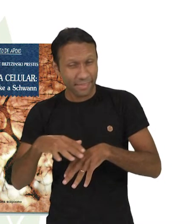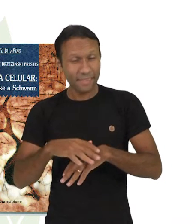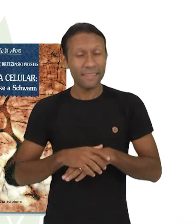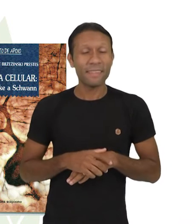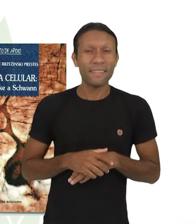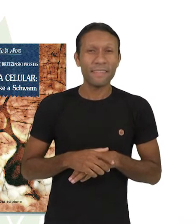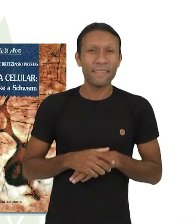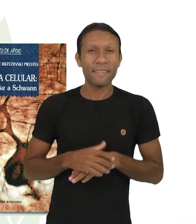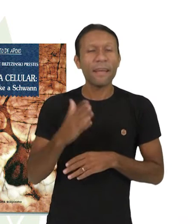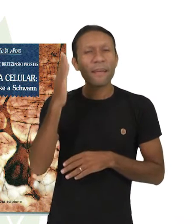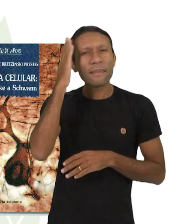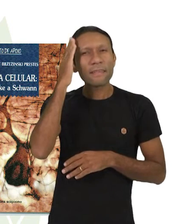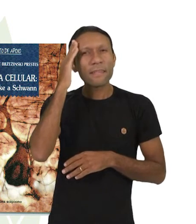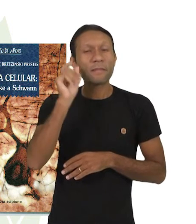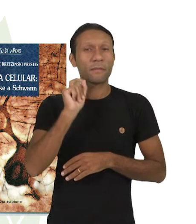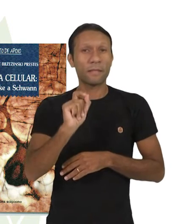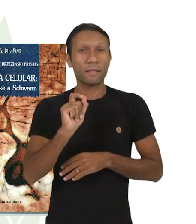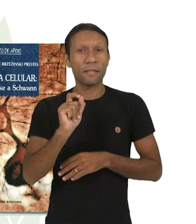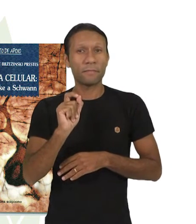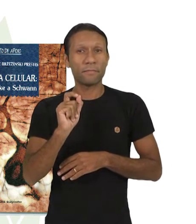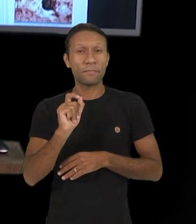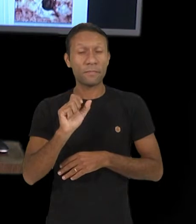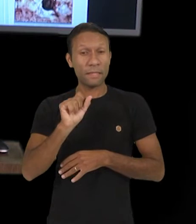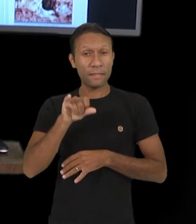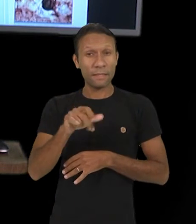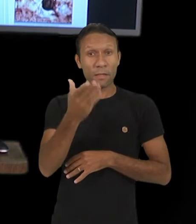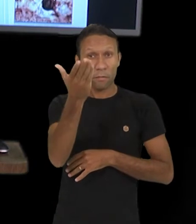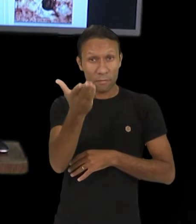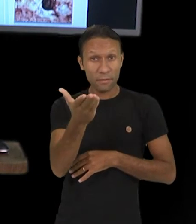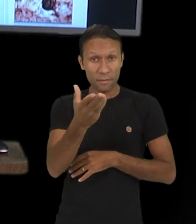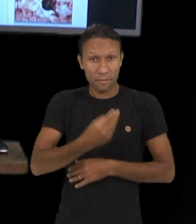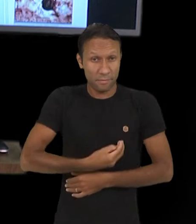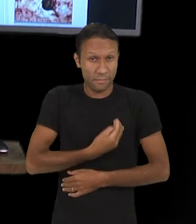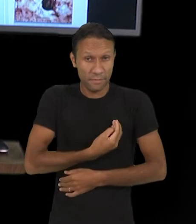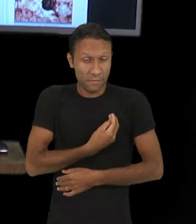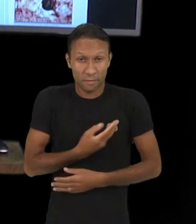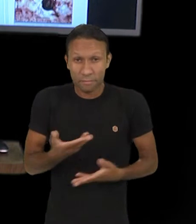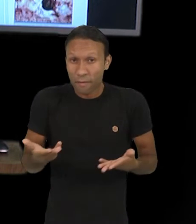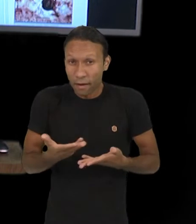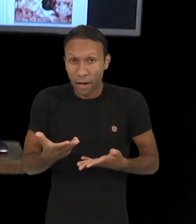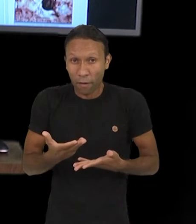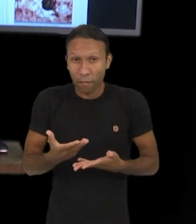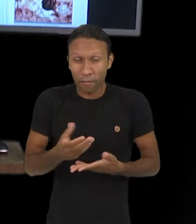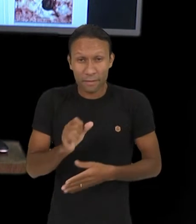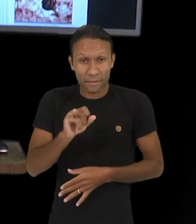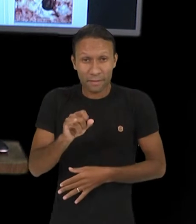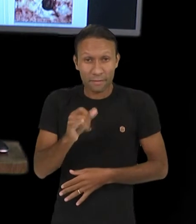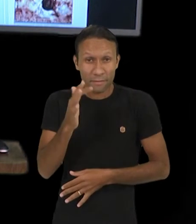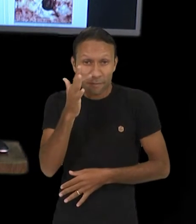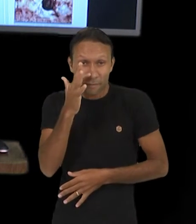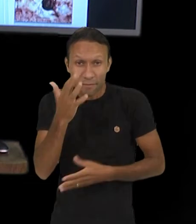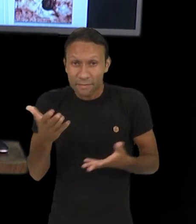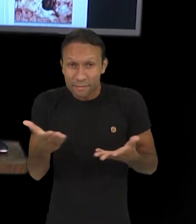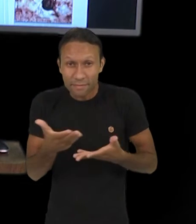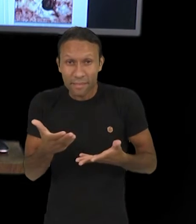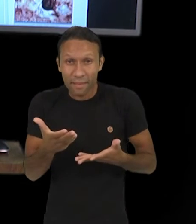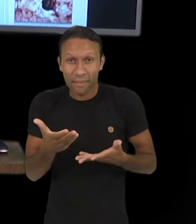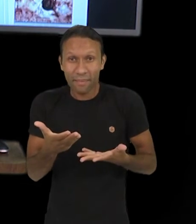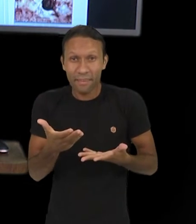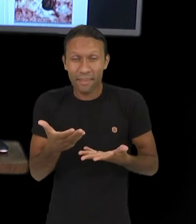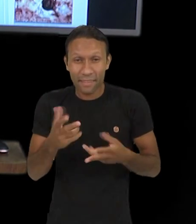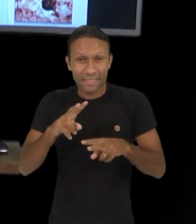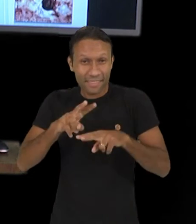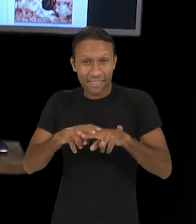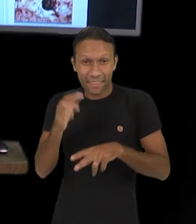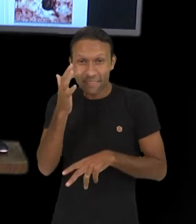tá? Entende-se que se você está vivo agora, se você está funcionando agora, se